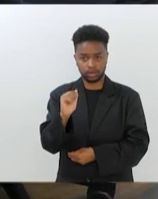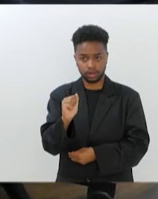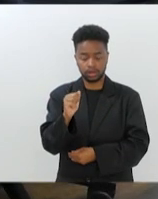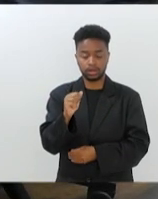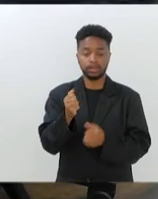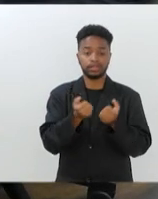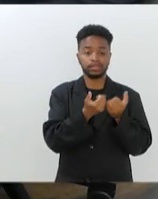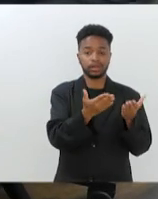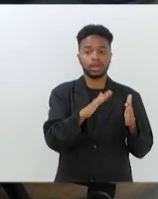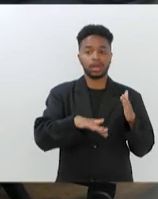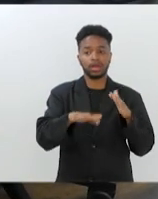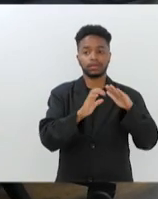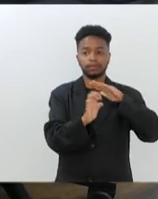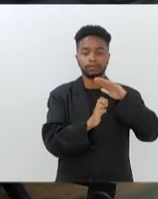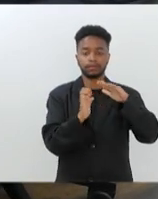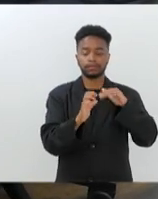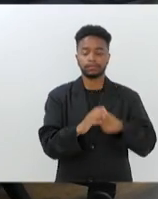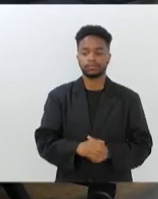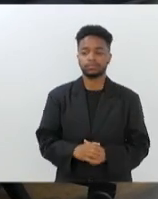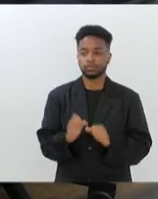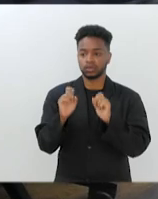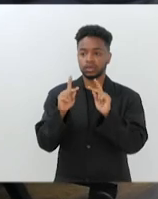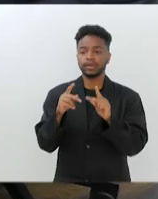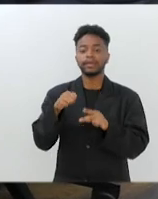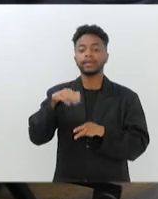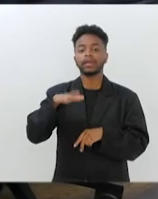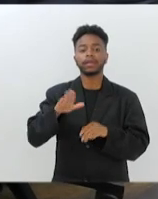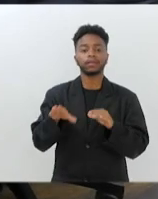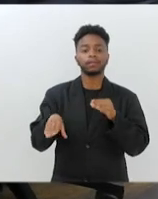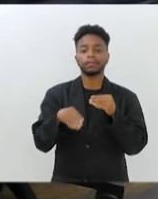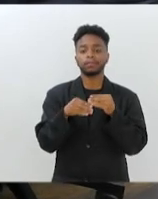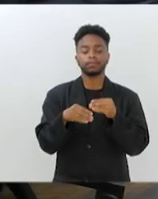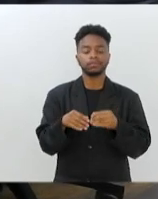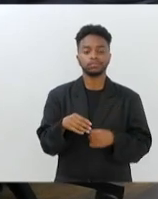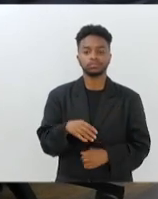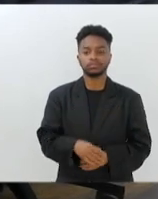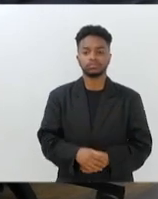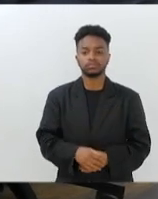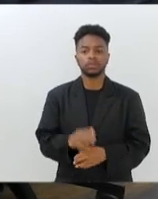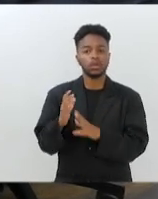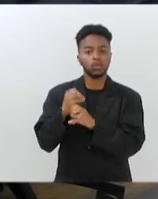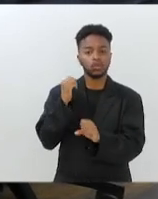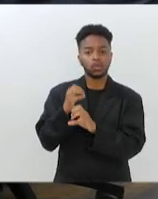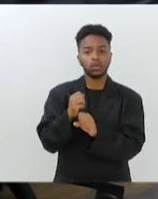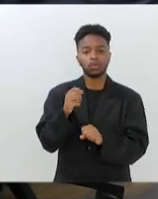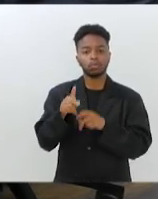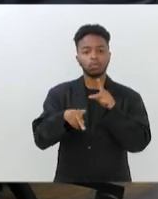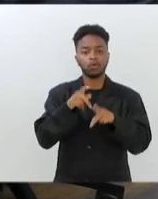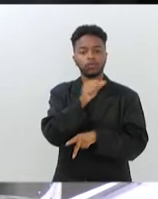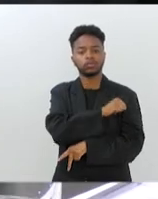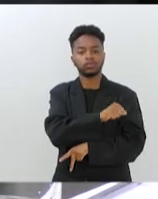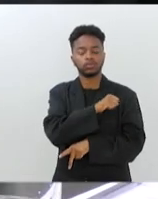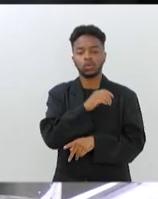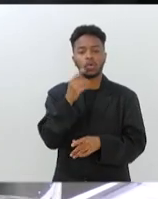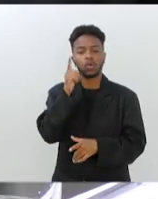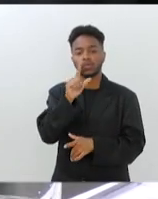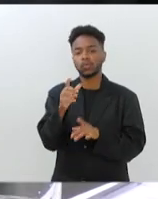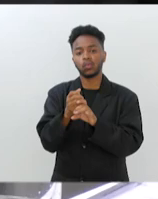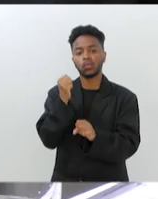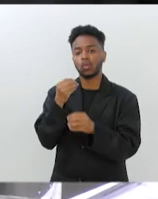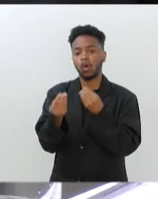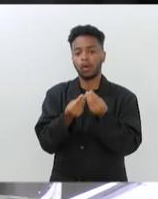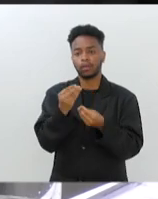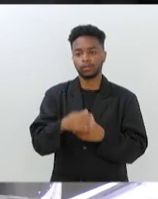Empresarial tá que mais que a cedade lucra que o povo do Rio de Janeiro lucra com essa pelan mundo a